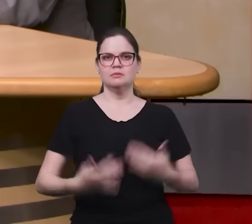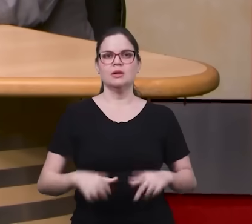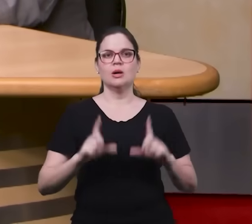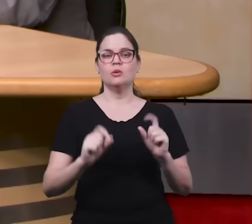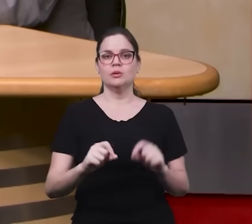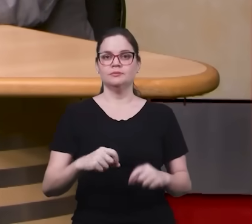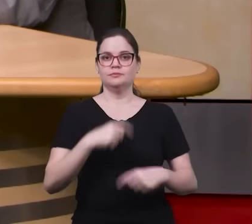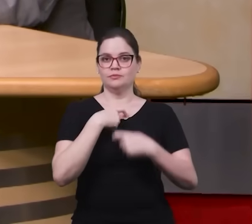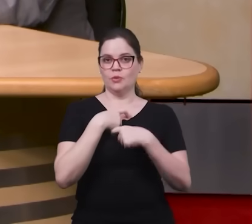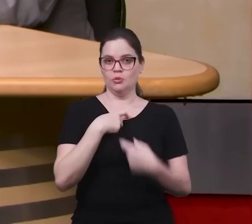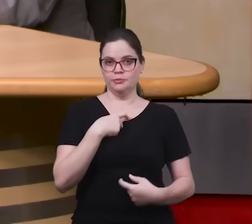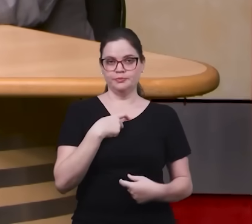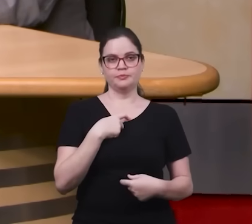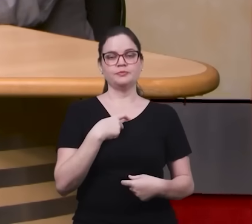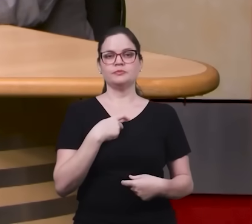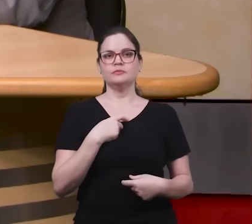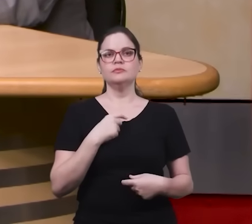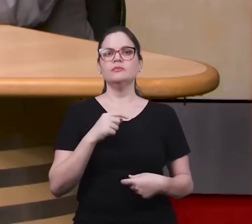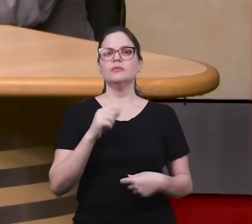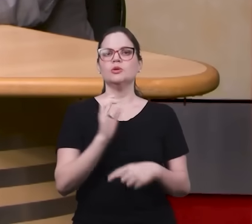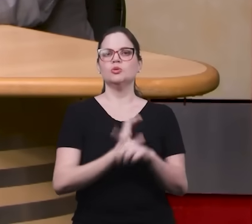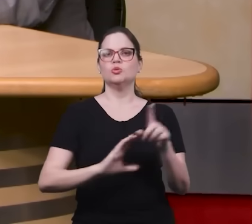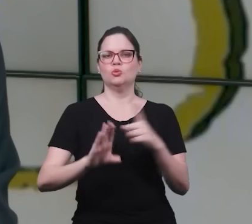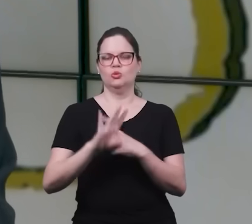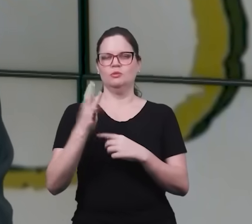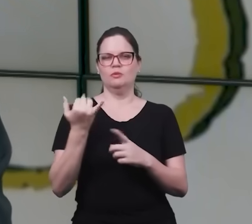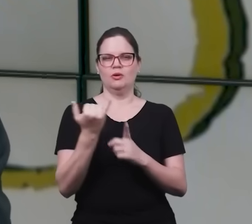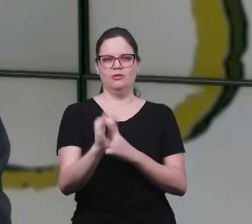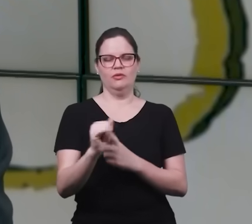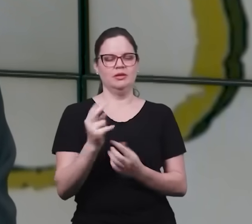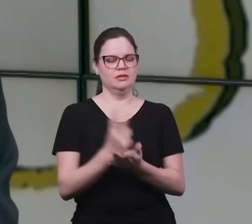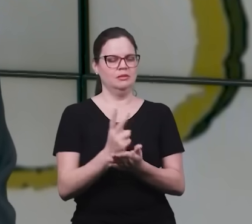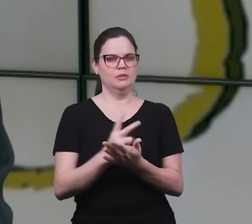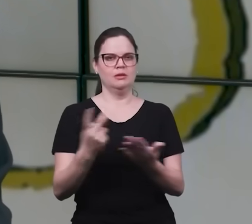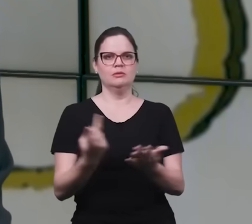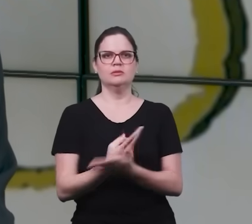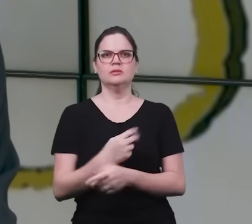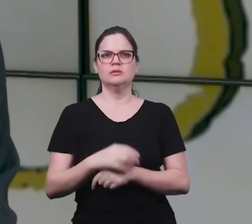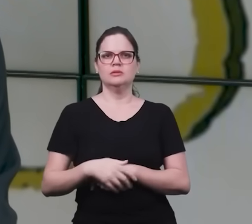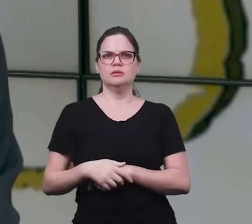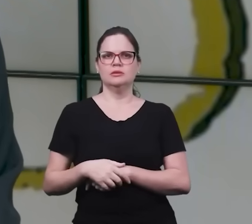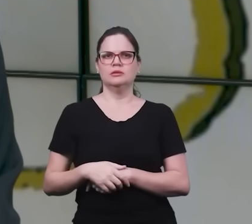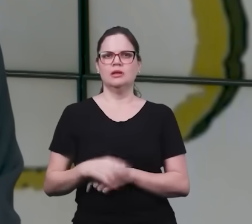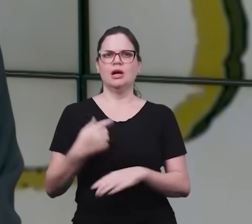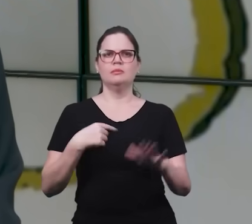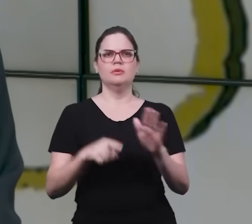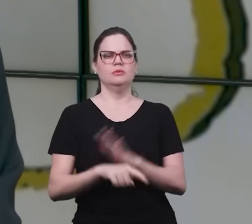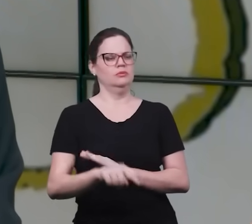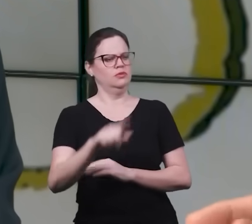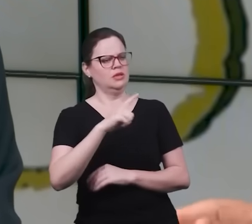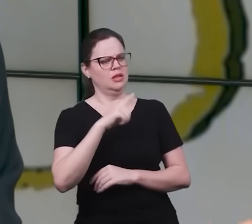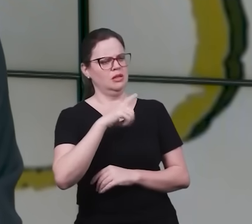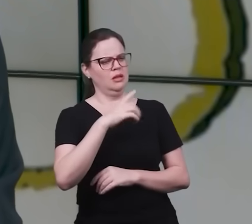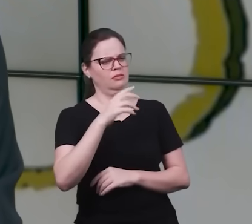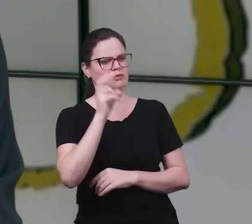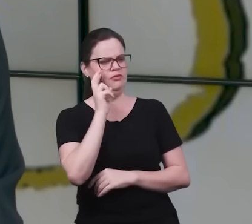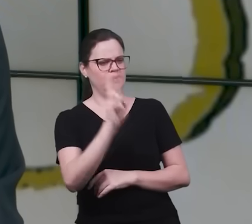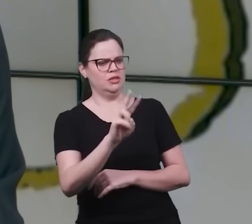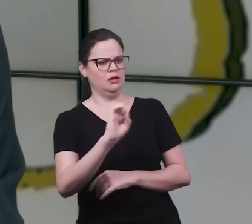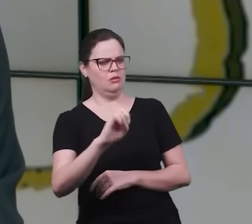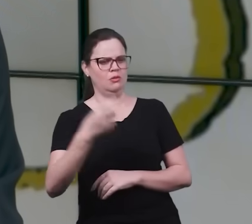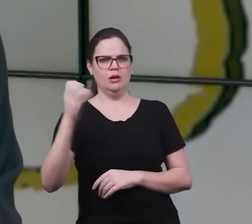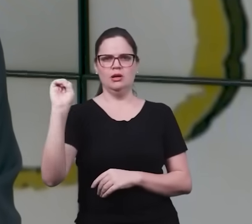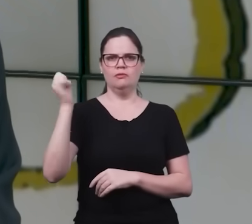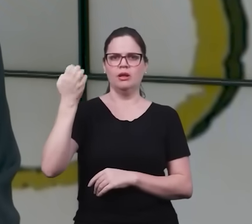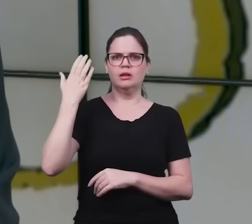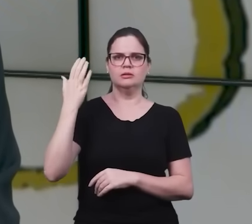obreiro, às vezes, até no culto profético acontece muito isso, fala assim, até na inocência dele, não, você teve uma visão, você teve uma revelação. Ele não precisa fazer